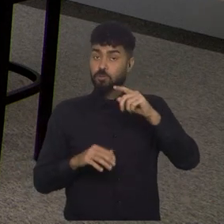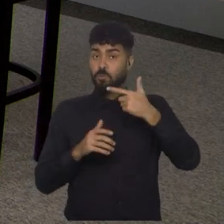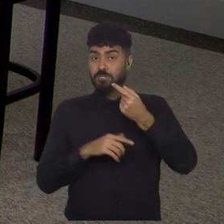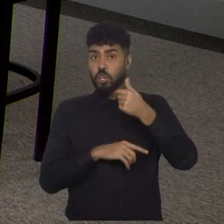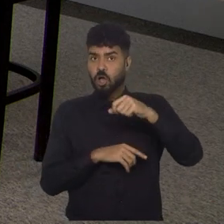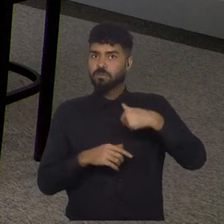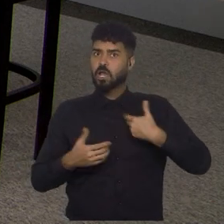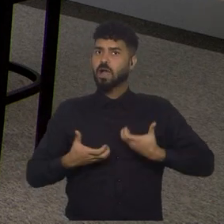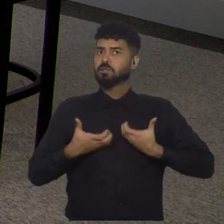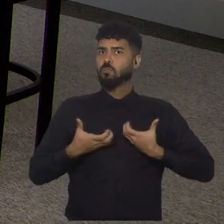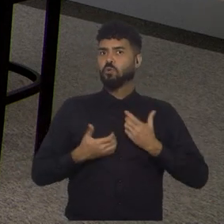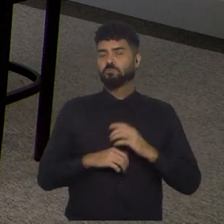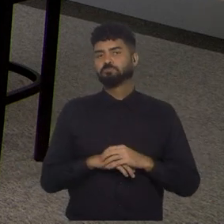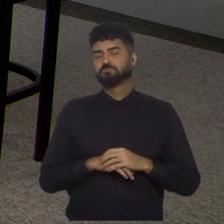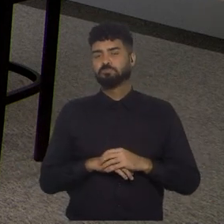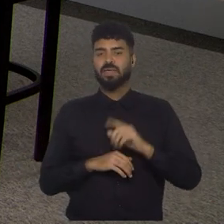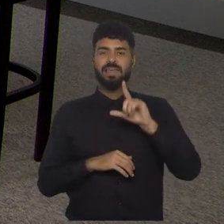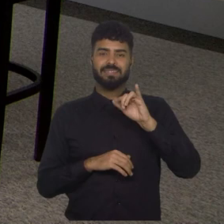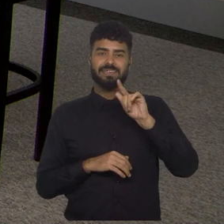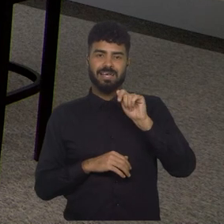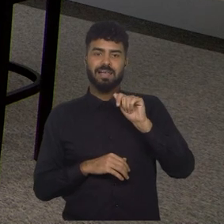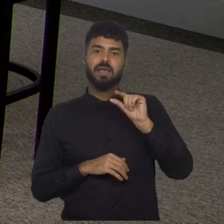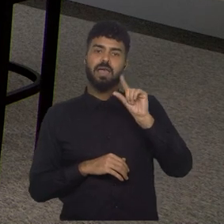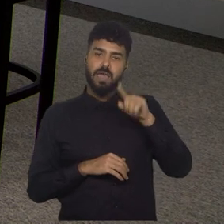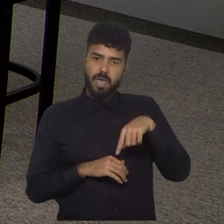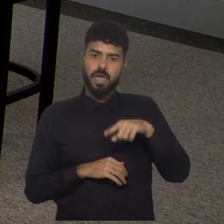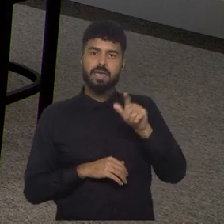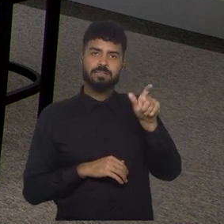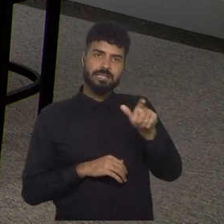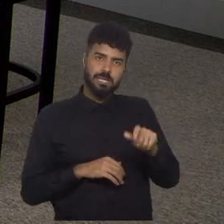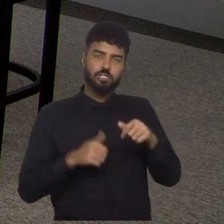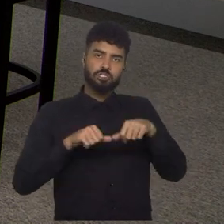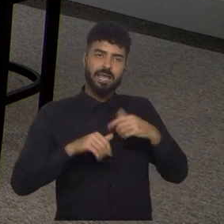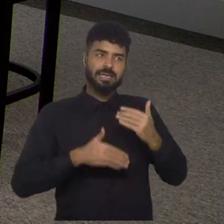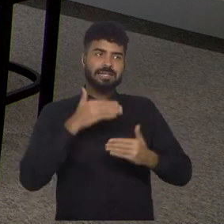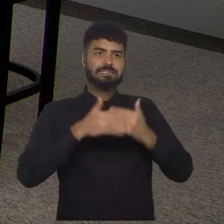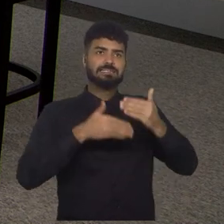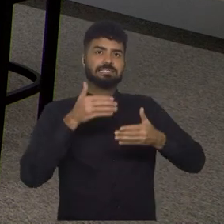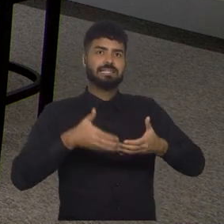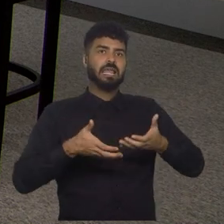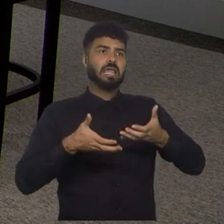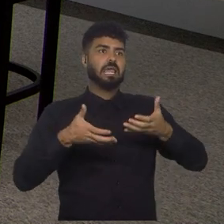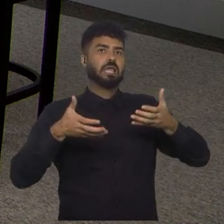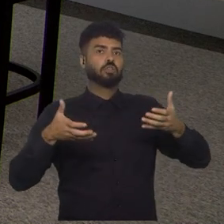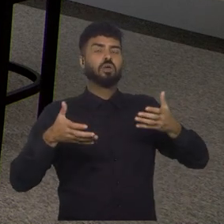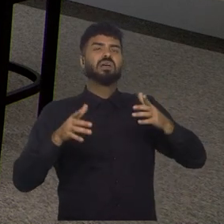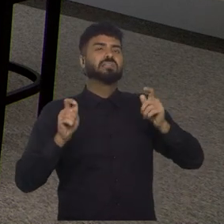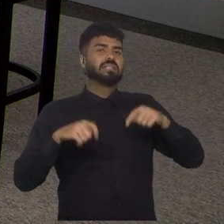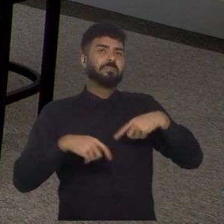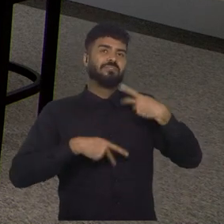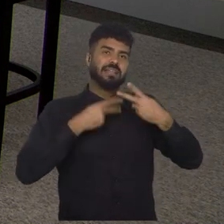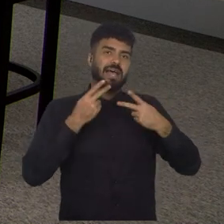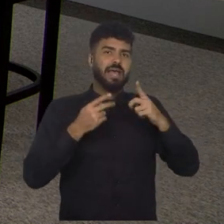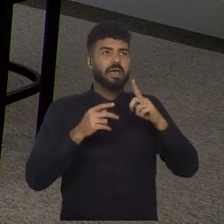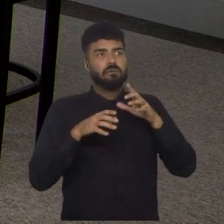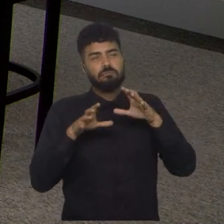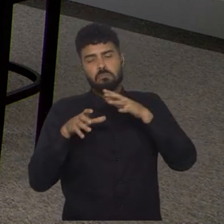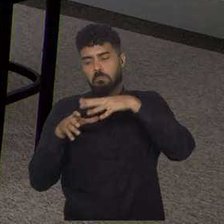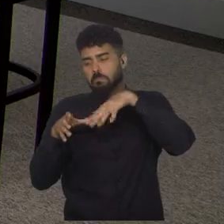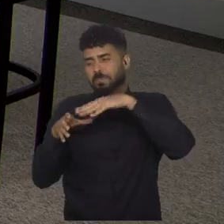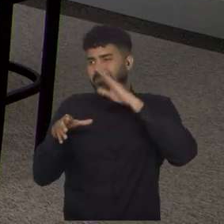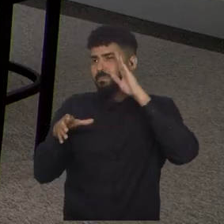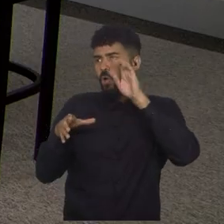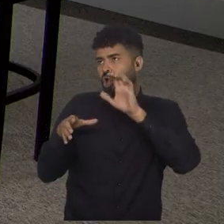aí, você falou da Liga, é uma Liga que de certo modo, está crescendo, e hoje dá para se colocar aí entre as principais ligas